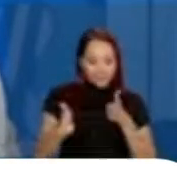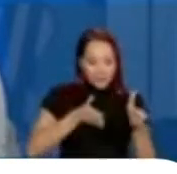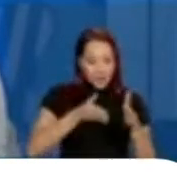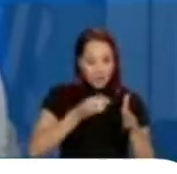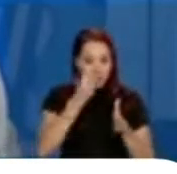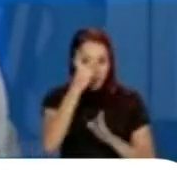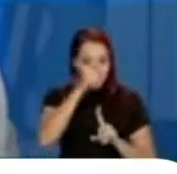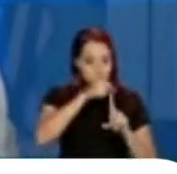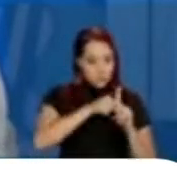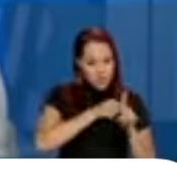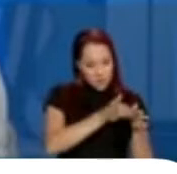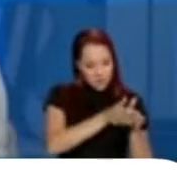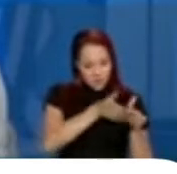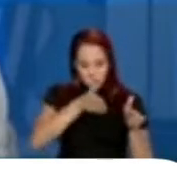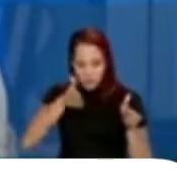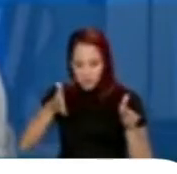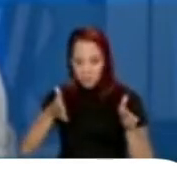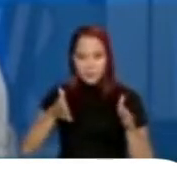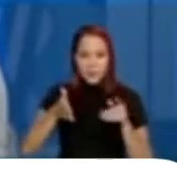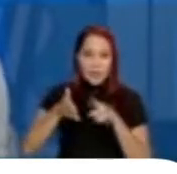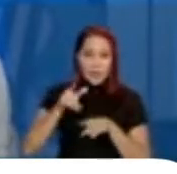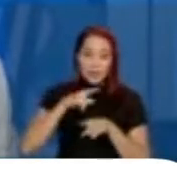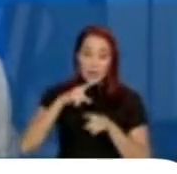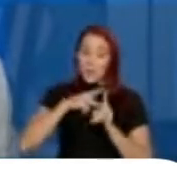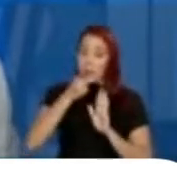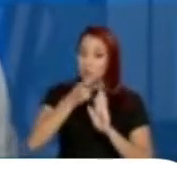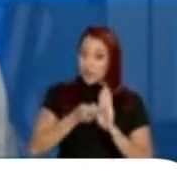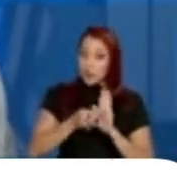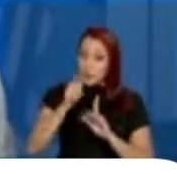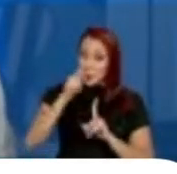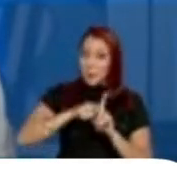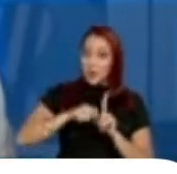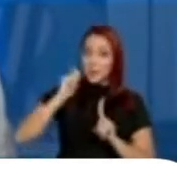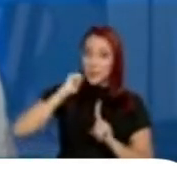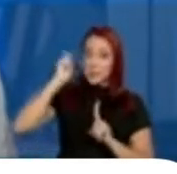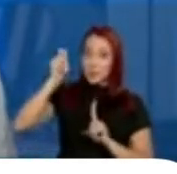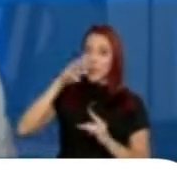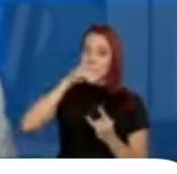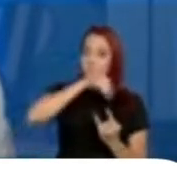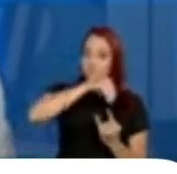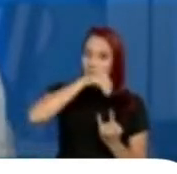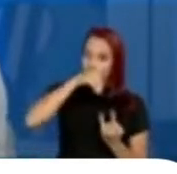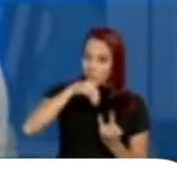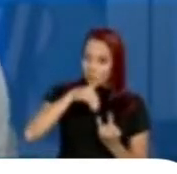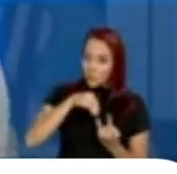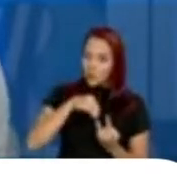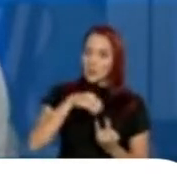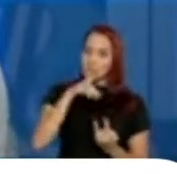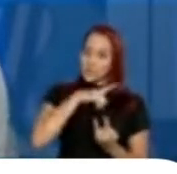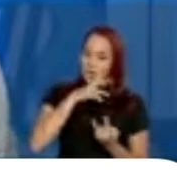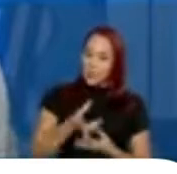3 meses. Temos inicialmente um planejamento no mês de abril, que a Fiocruz tem para